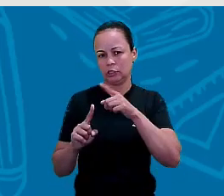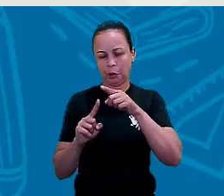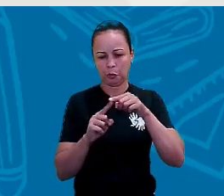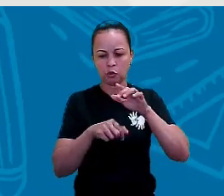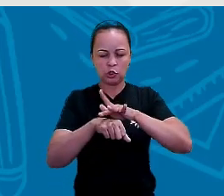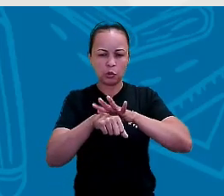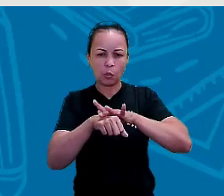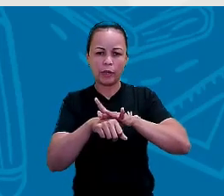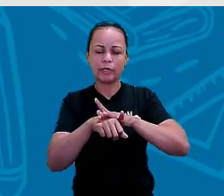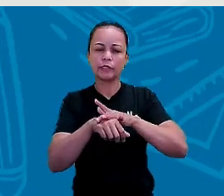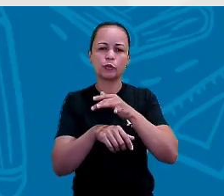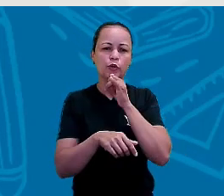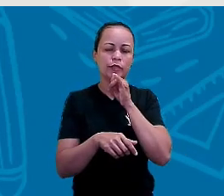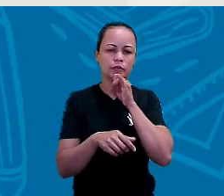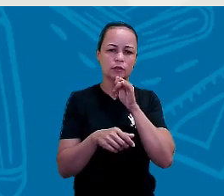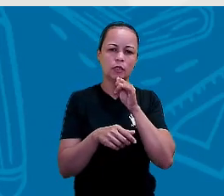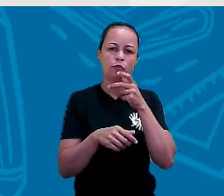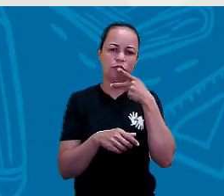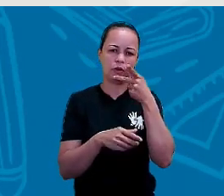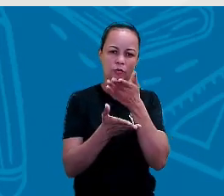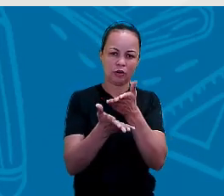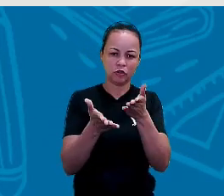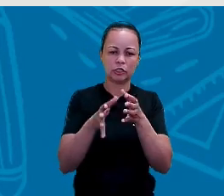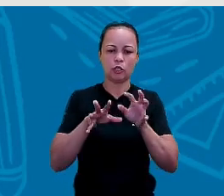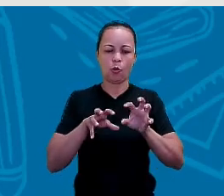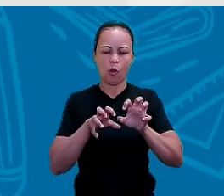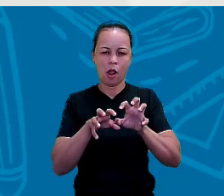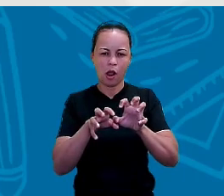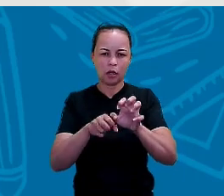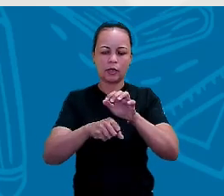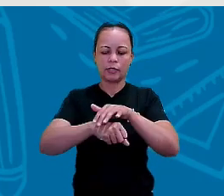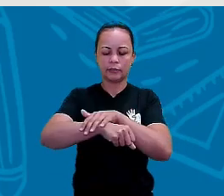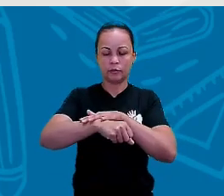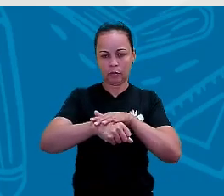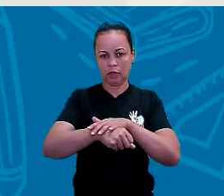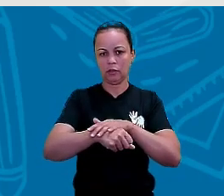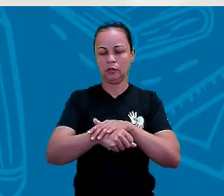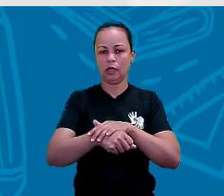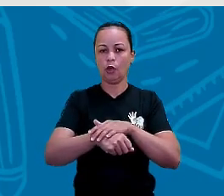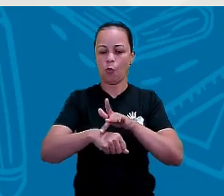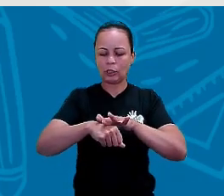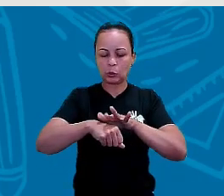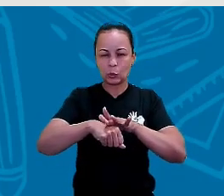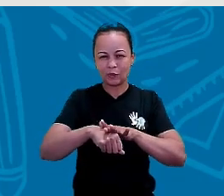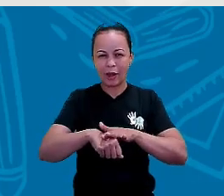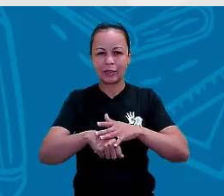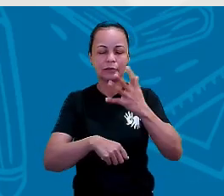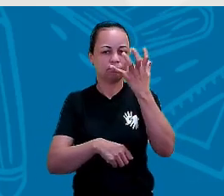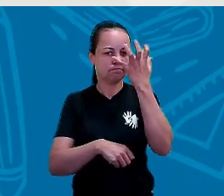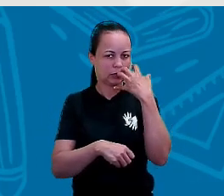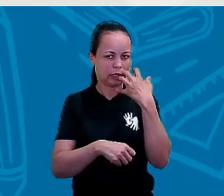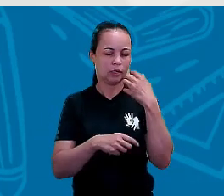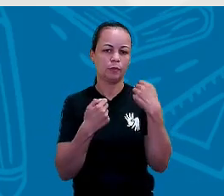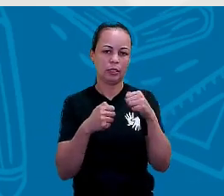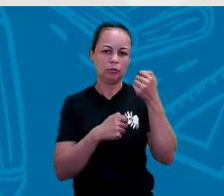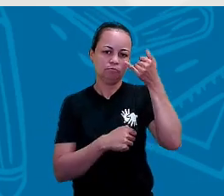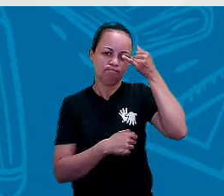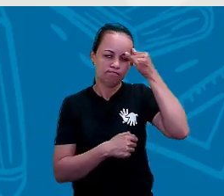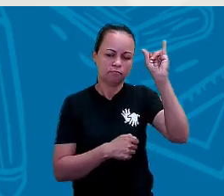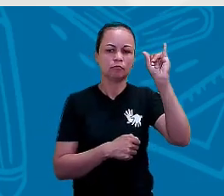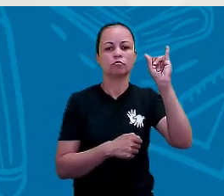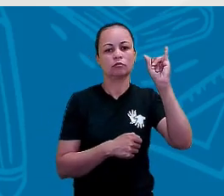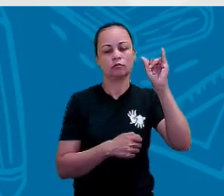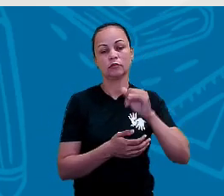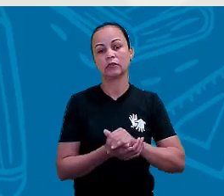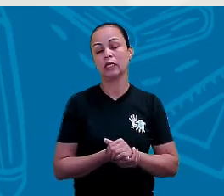aqui, o câncer de pele, né? Que é uma doença muito séria, né? Que a gente precisa evitar. E a melhor prevenção, né,